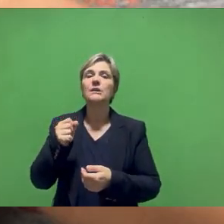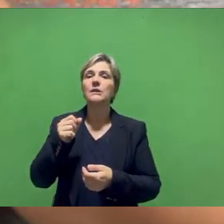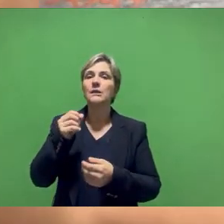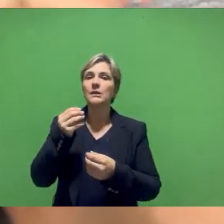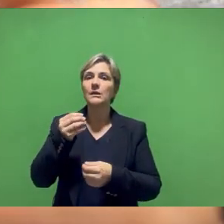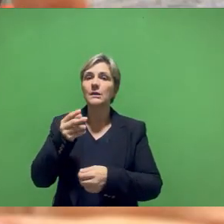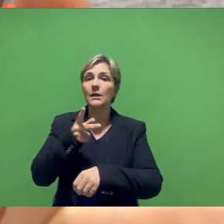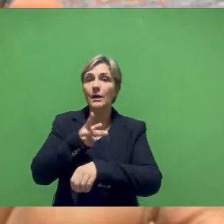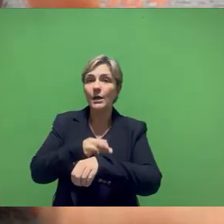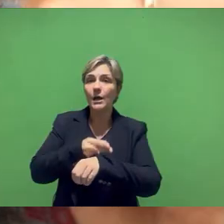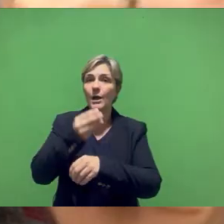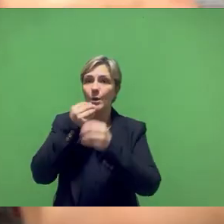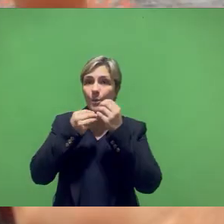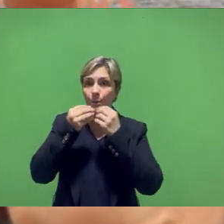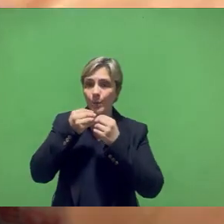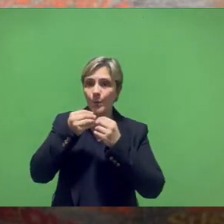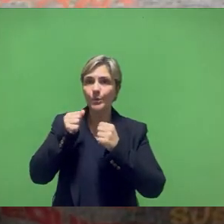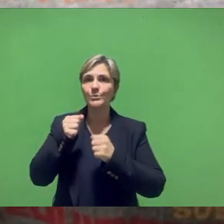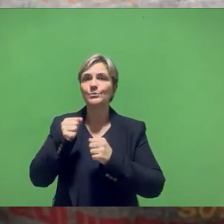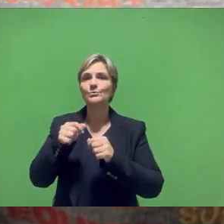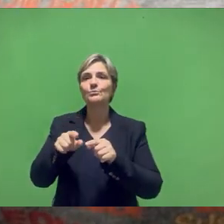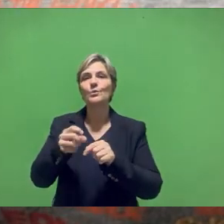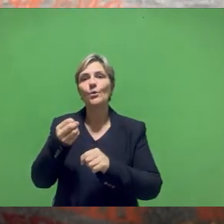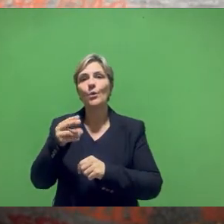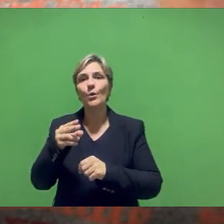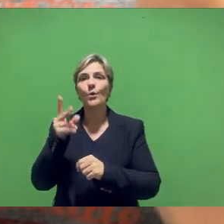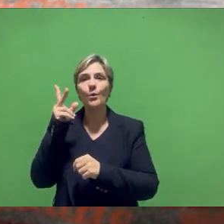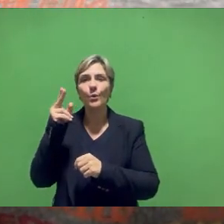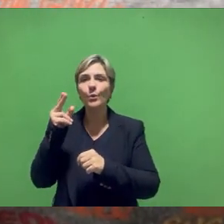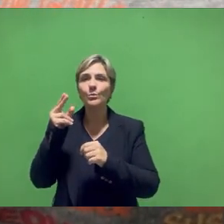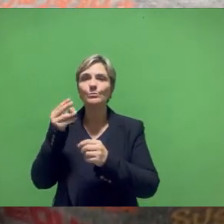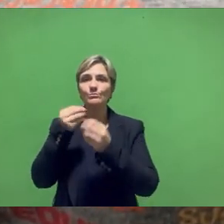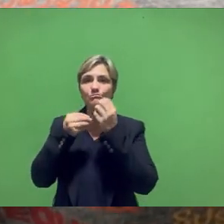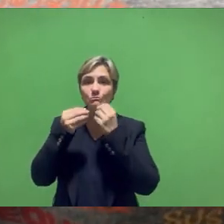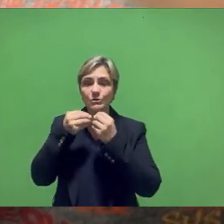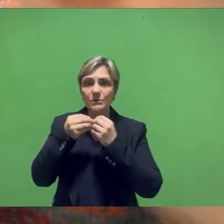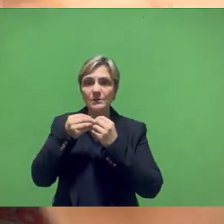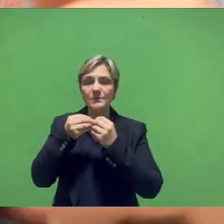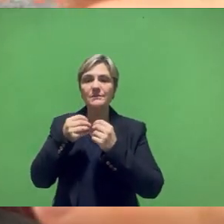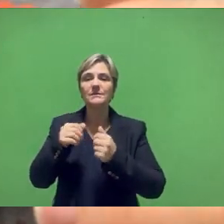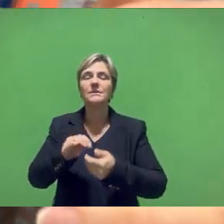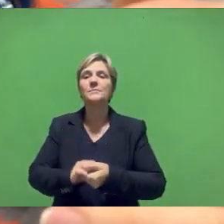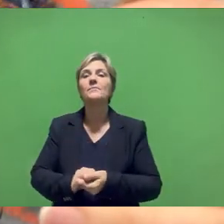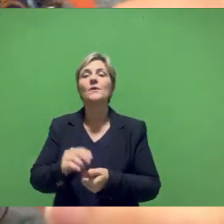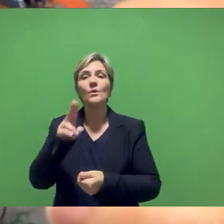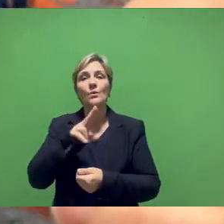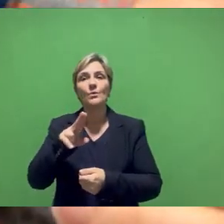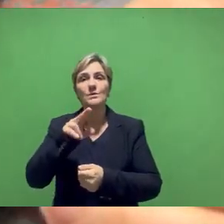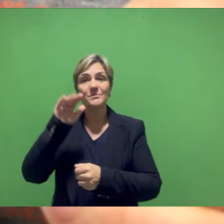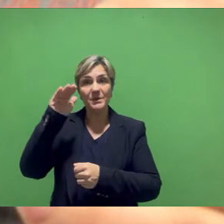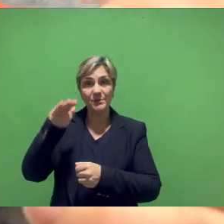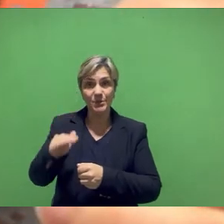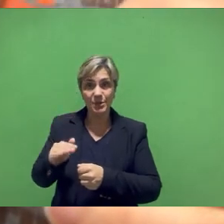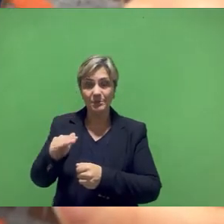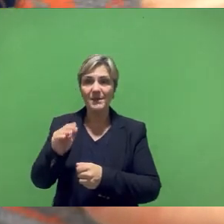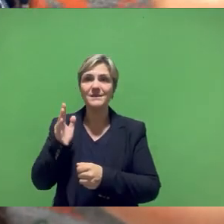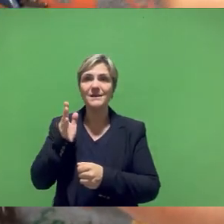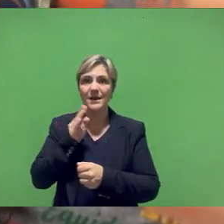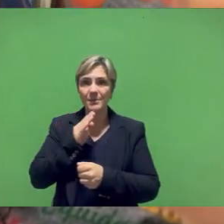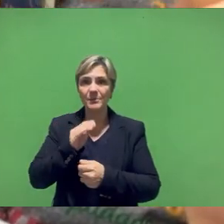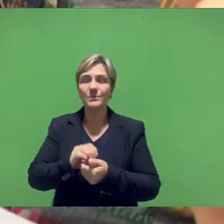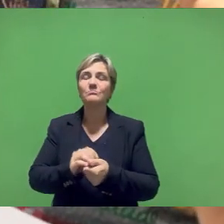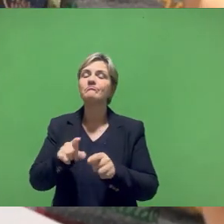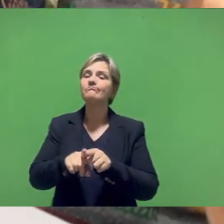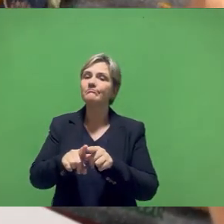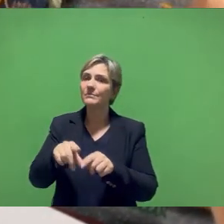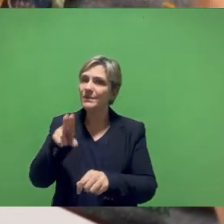almoço, janta, usa ela para baixar mais rápido e não ficar muito alta a glicose nesse momento. Também